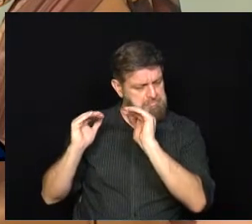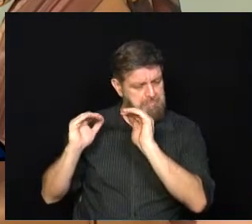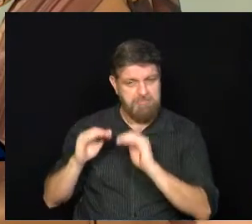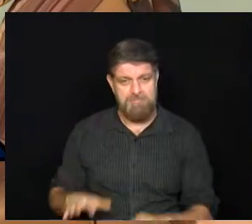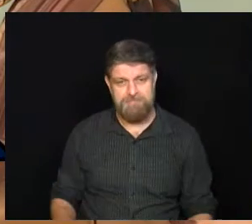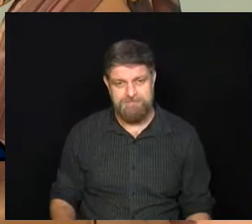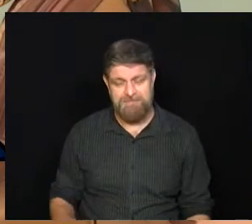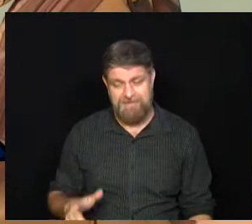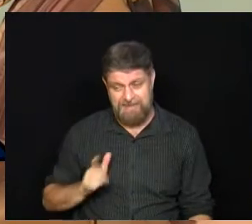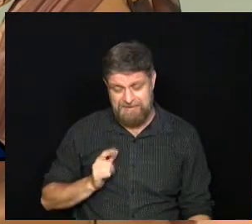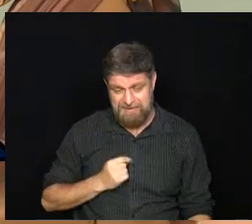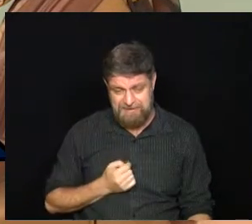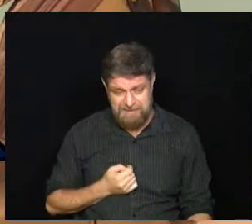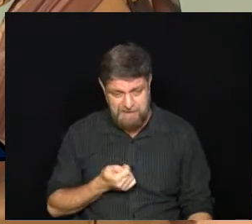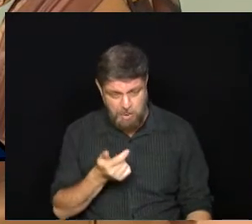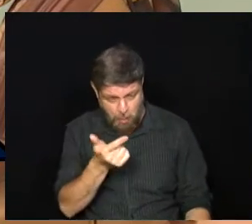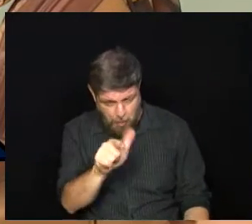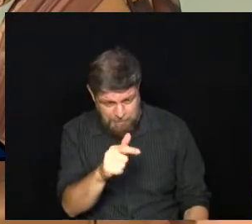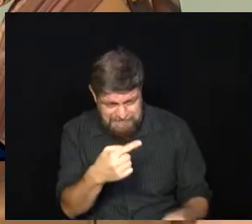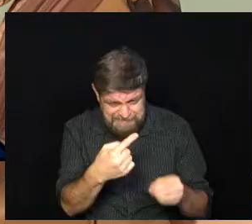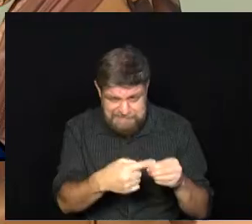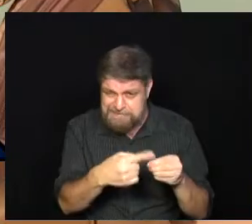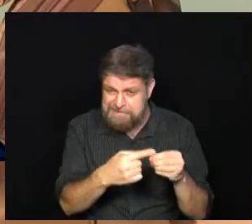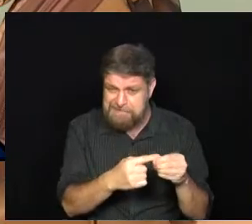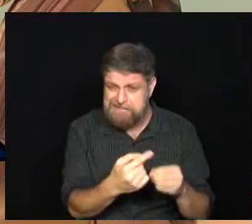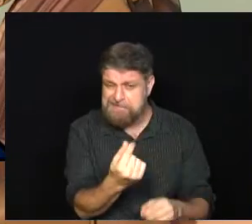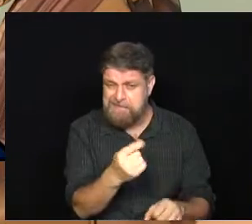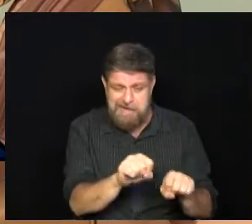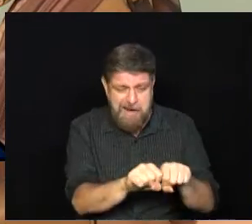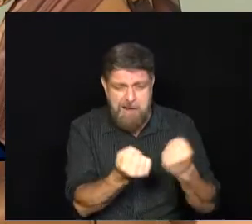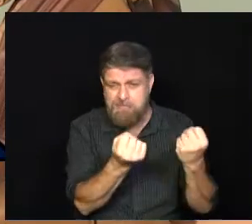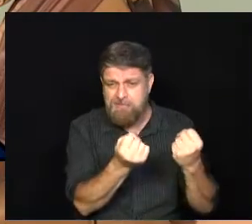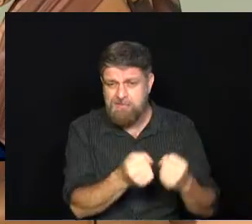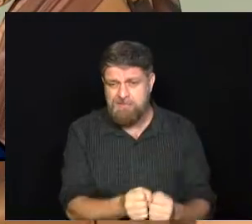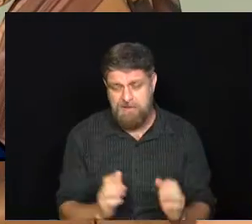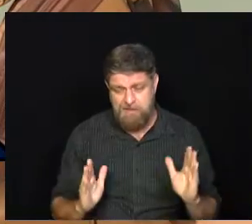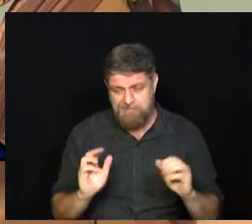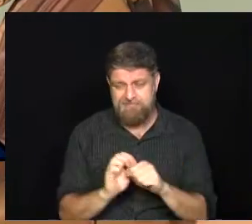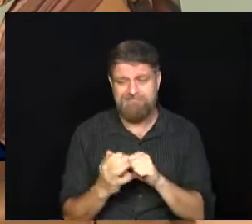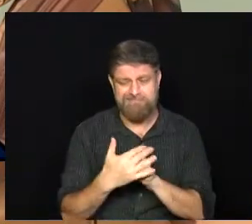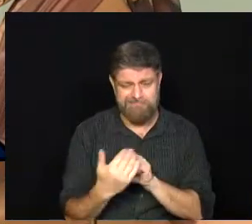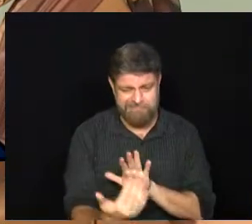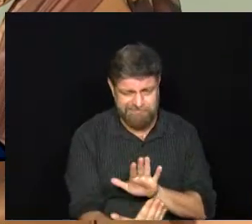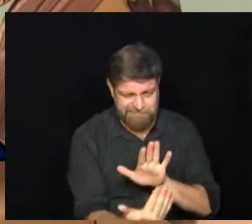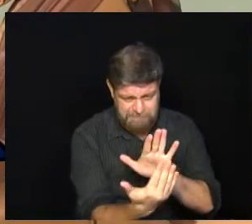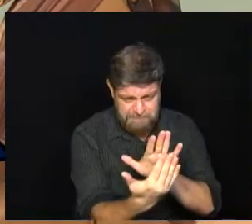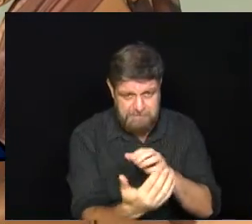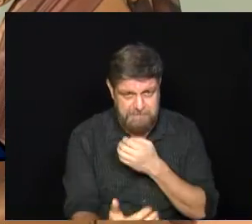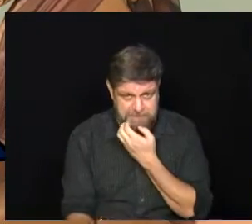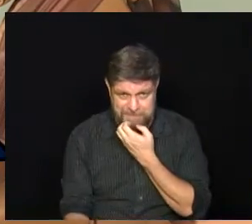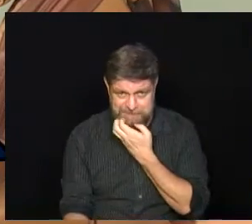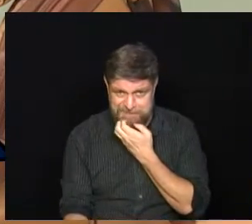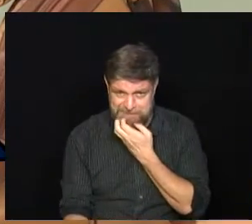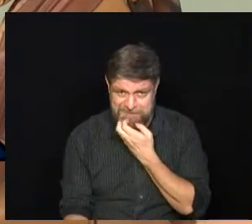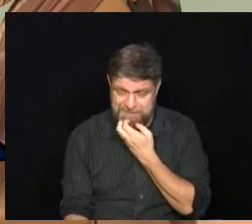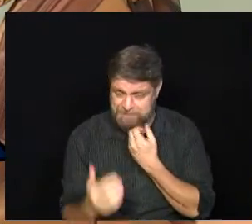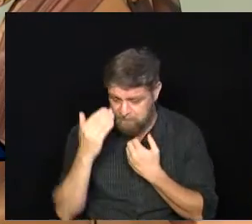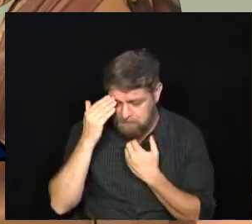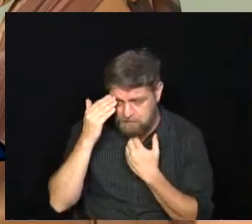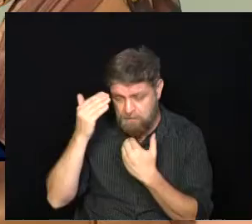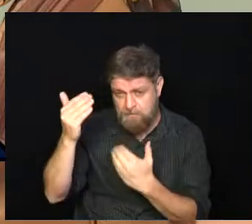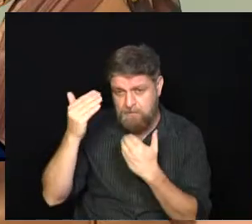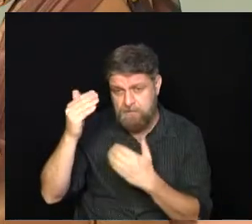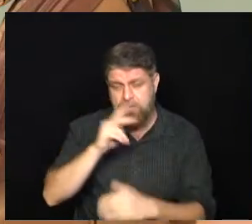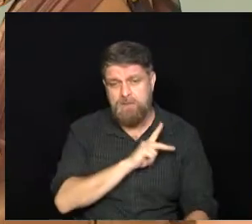a muitos aí, municípios, principalmente nesse enfrentamento à pandemia, nesse período de enfrentamento à pandemia. Obrigada,